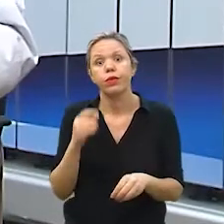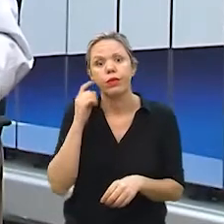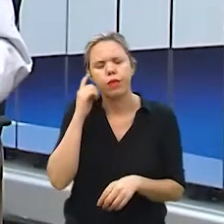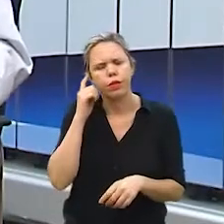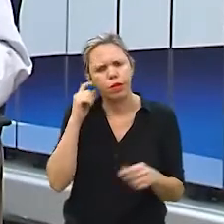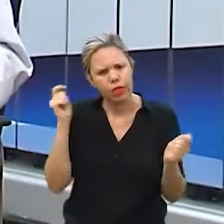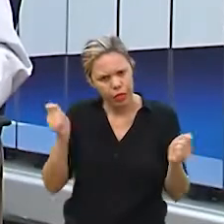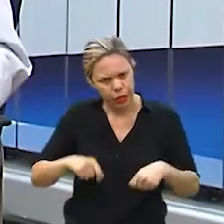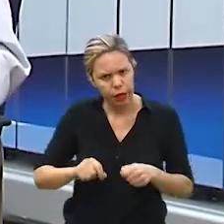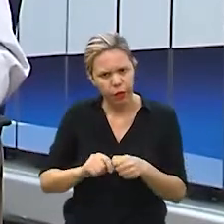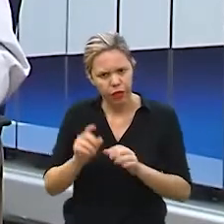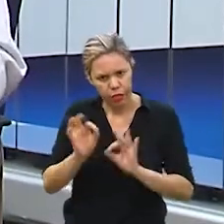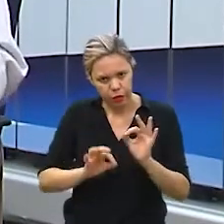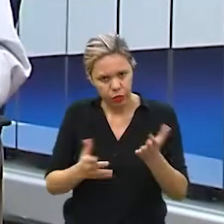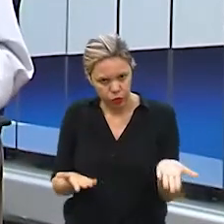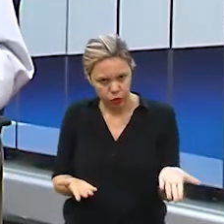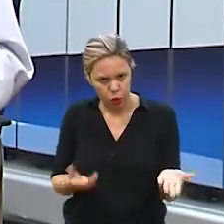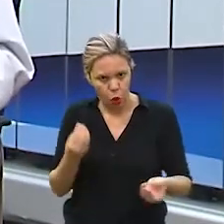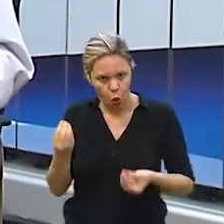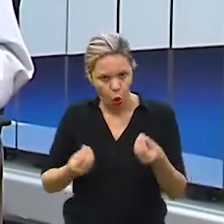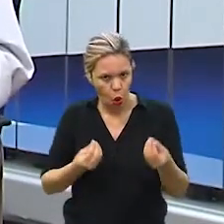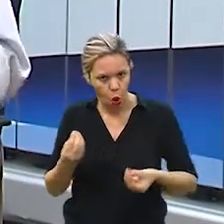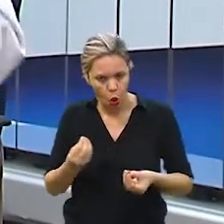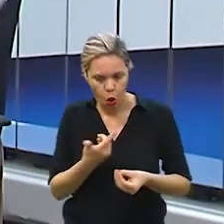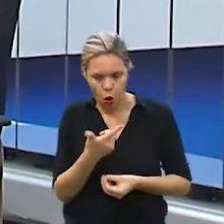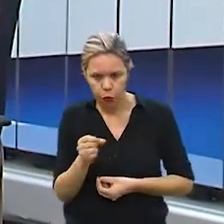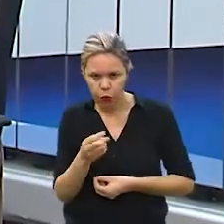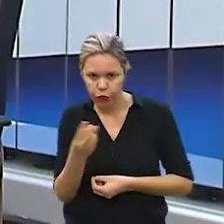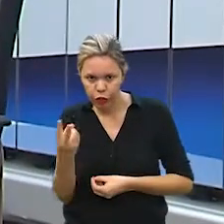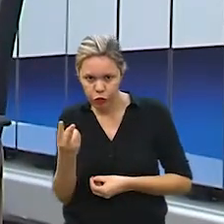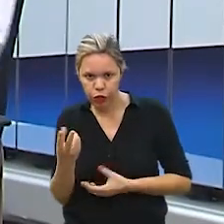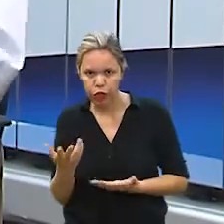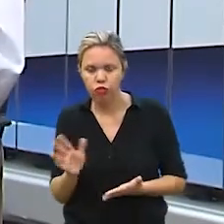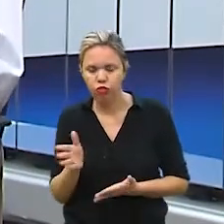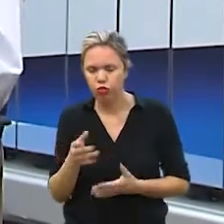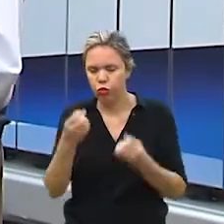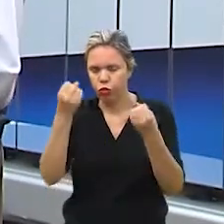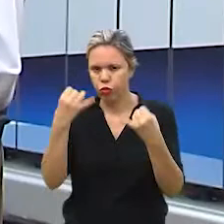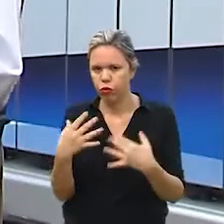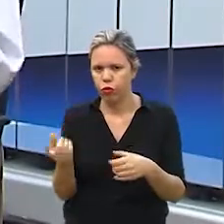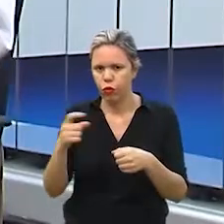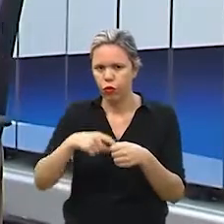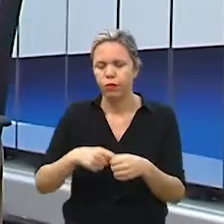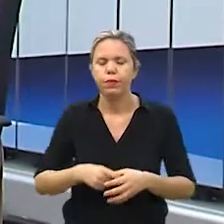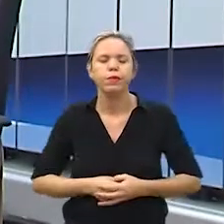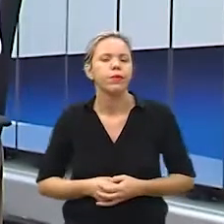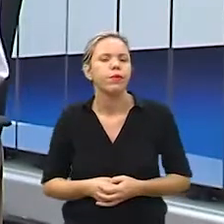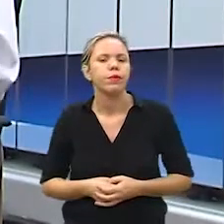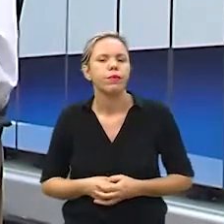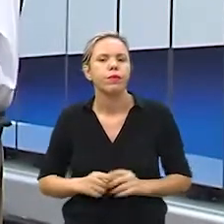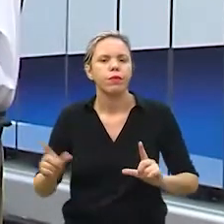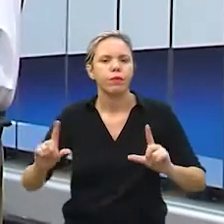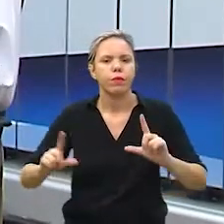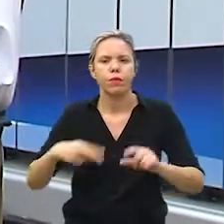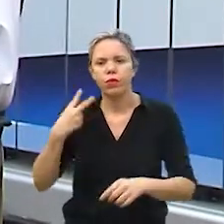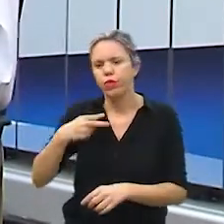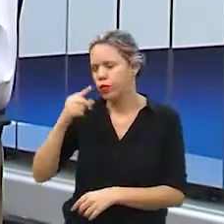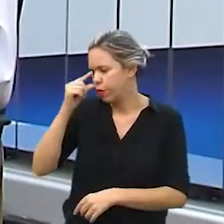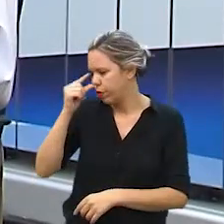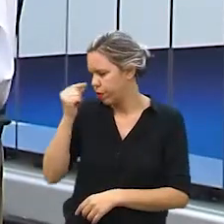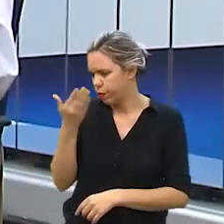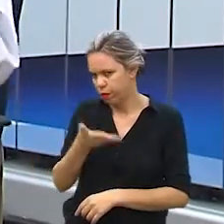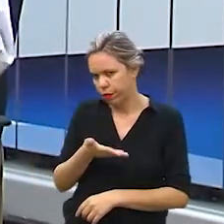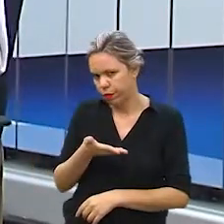que dá para fazer este planejamento? Como será que vai estar em 2022? Já então eu vou abordar. Aqui no estúdio, o vereador